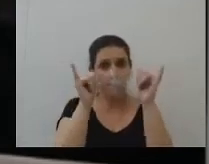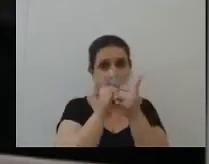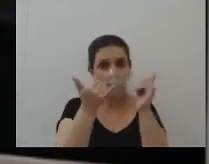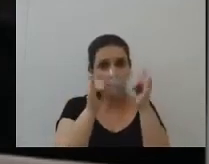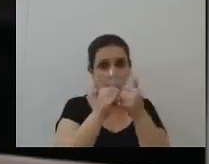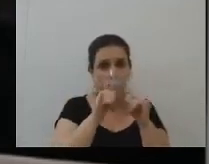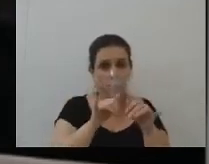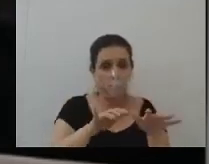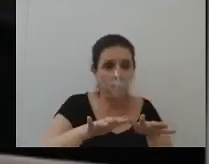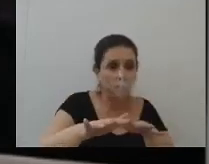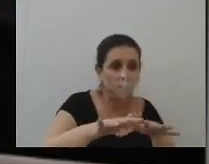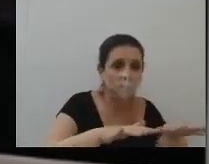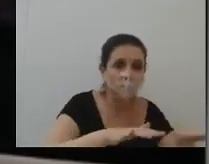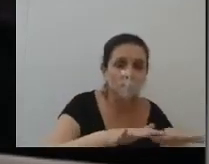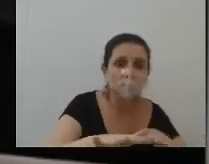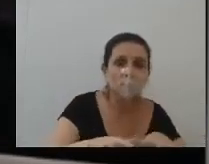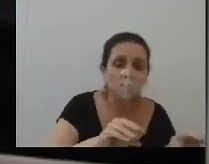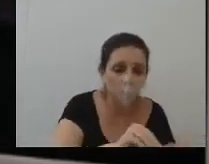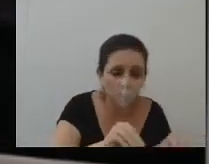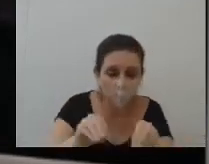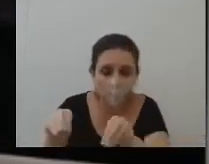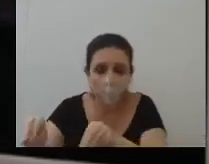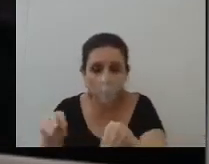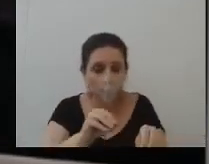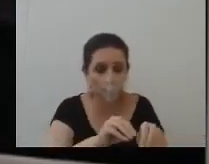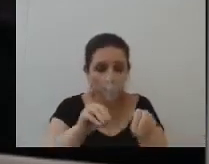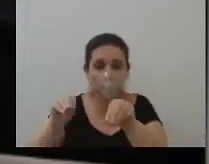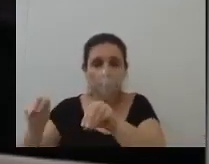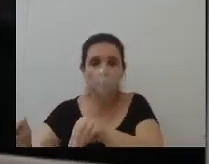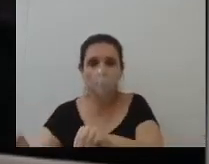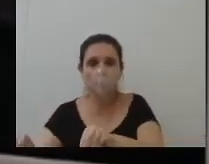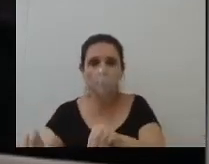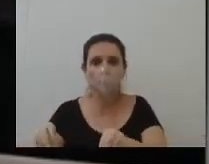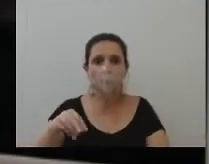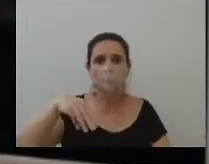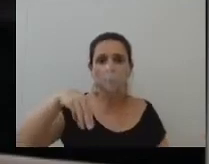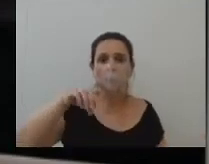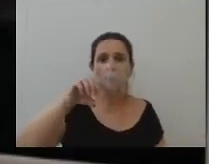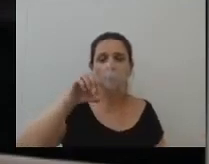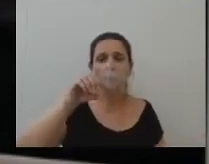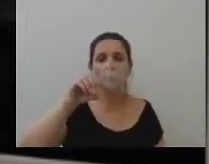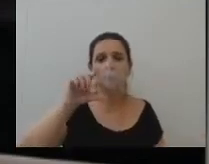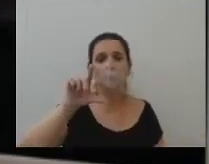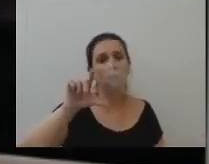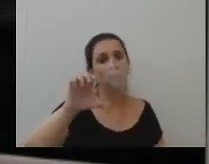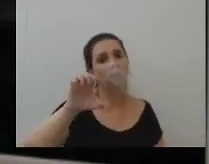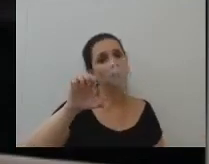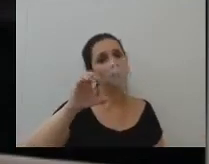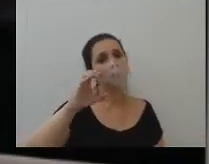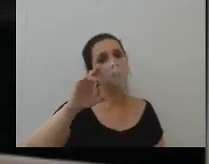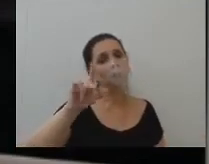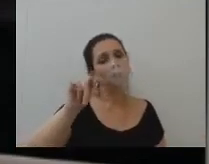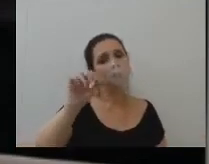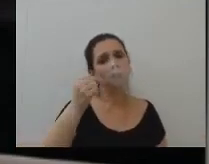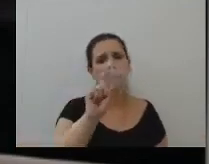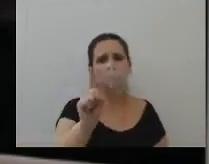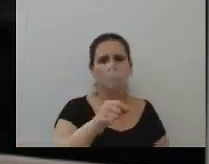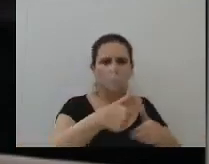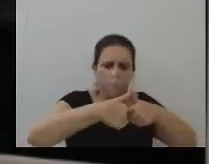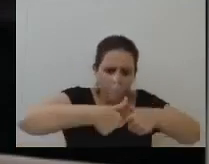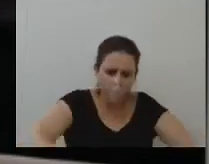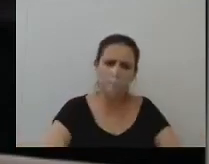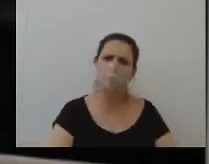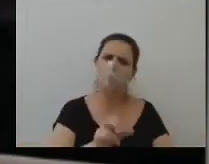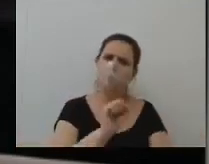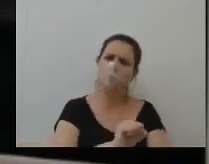flui a partir de um ponto a outro, mas as moléculas não. Elas ficam no mesmo canto,